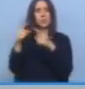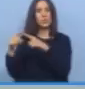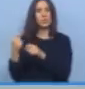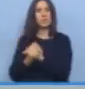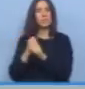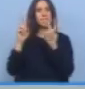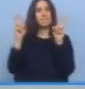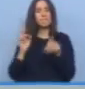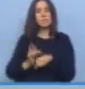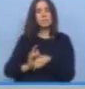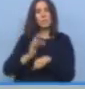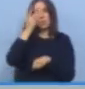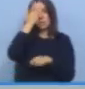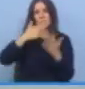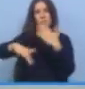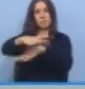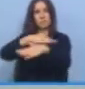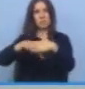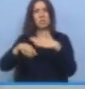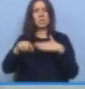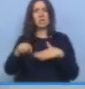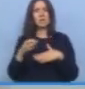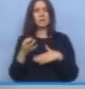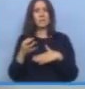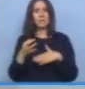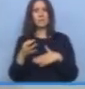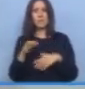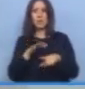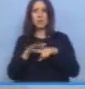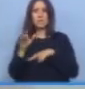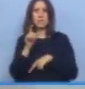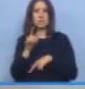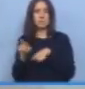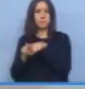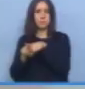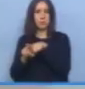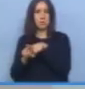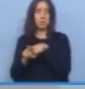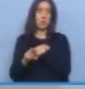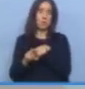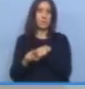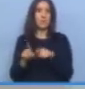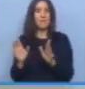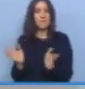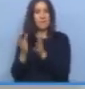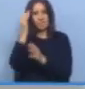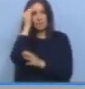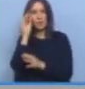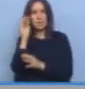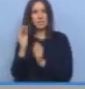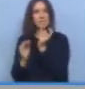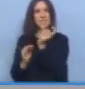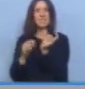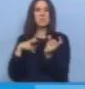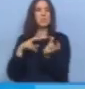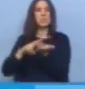ver com a sensibilização da opinião pública e com a influência política, o advocacy, não tem bem uma tradução para